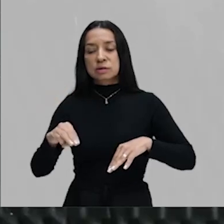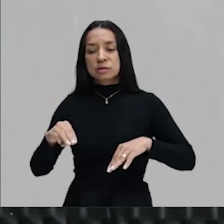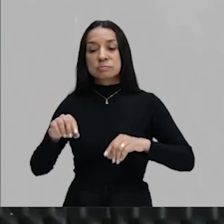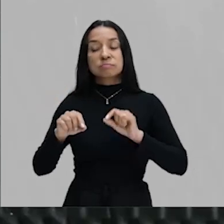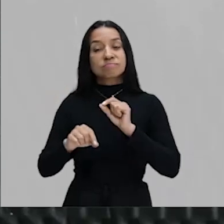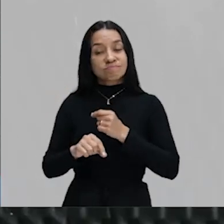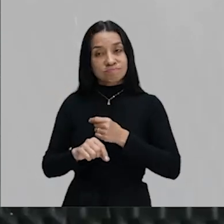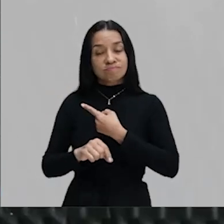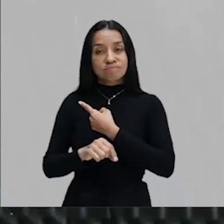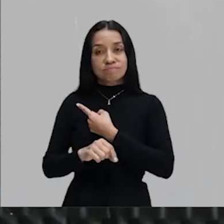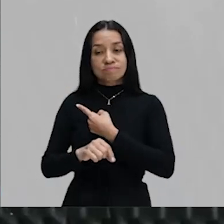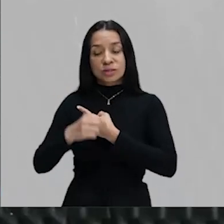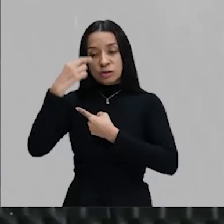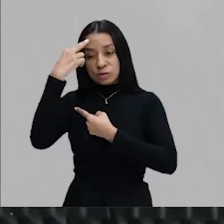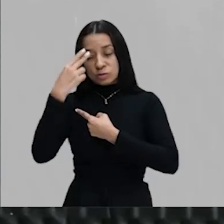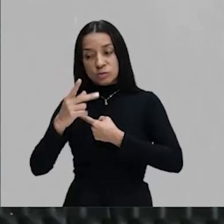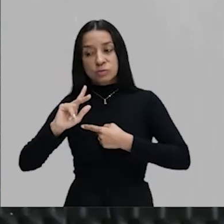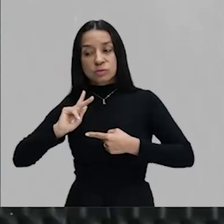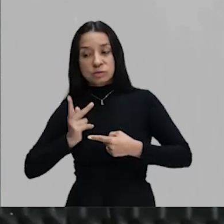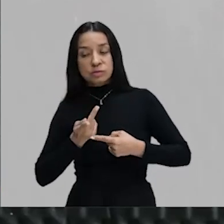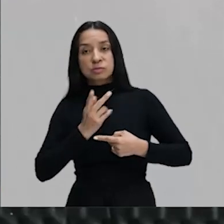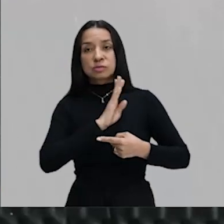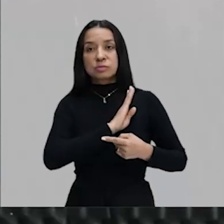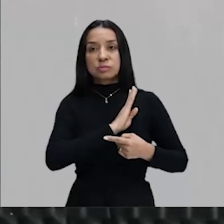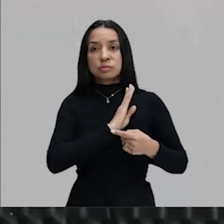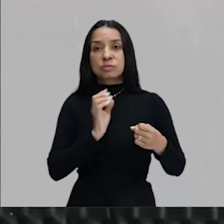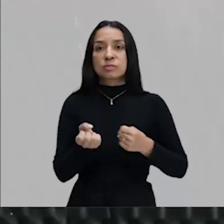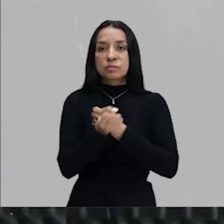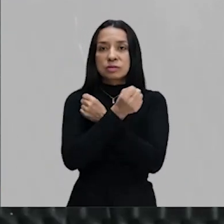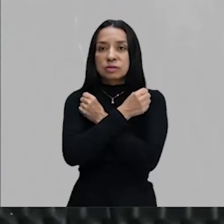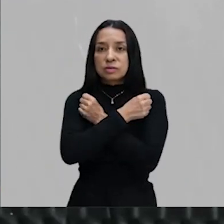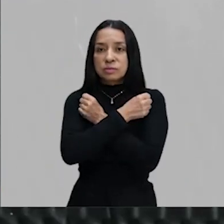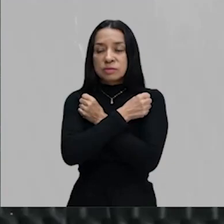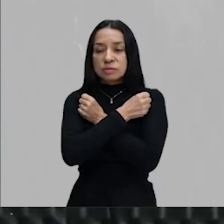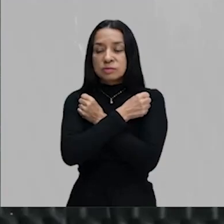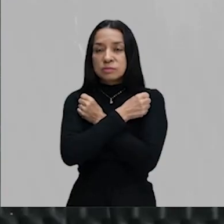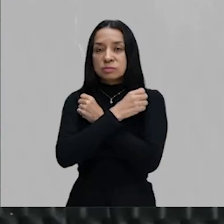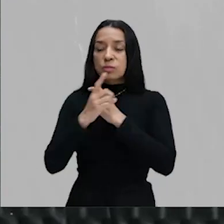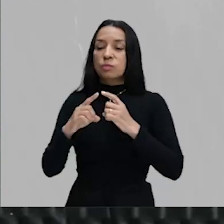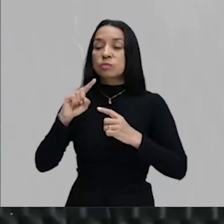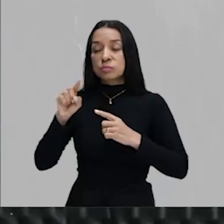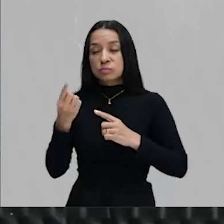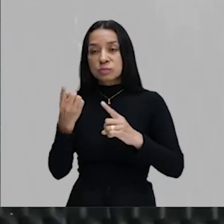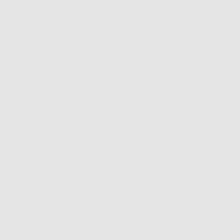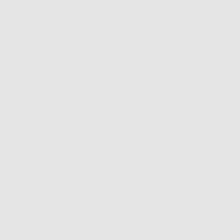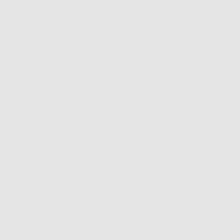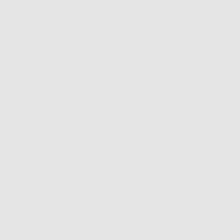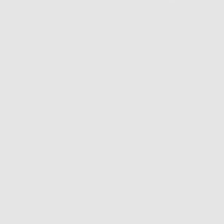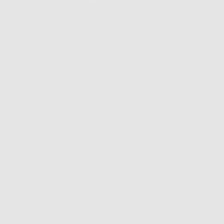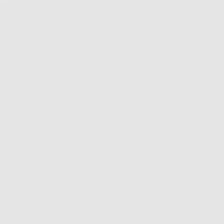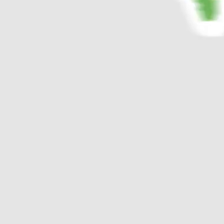Hebreus. Um grande abraço e até o nosso próximo encontro. Valeu!